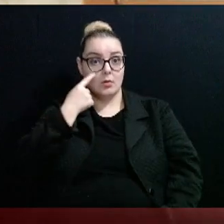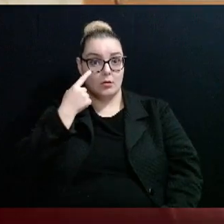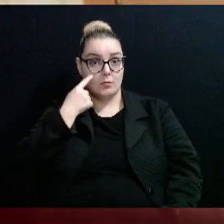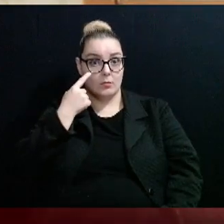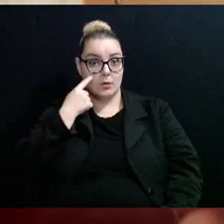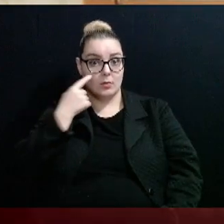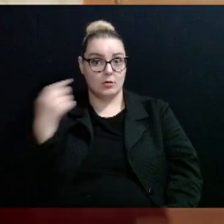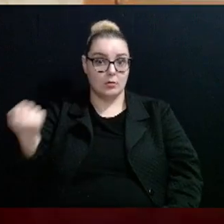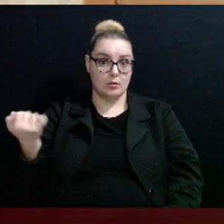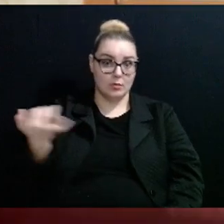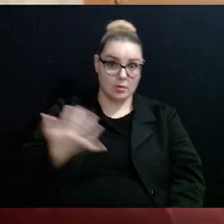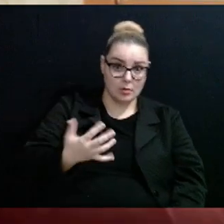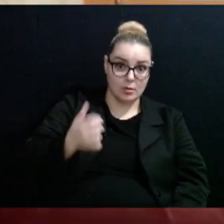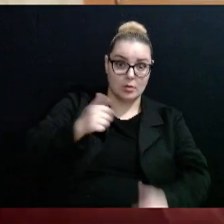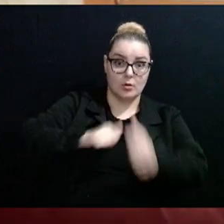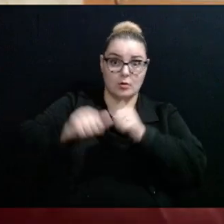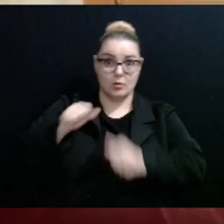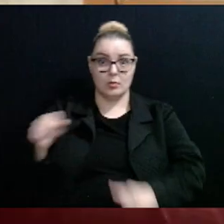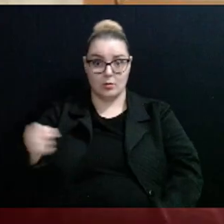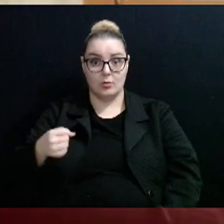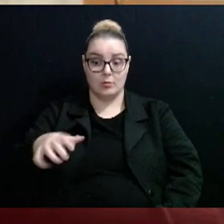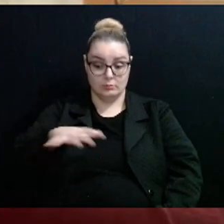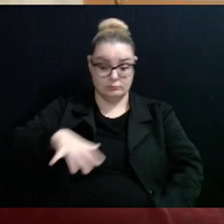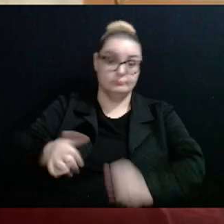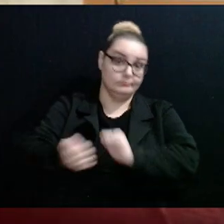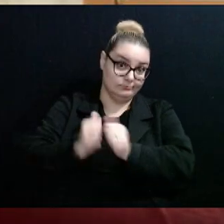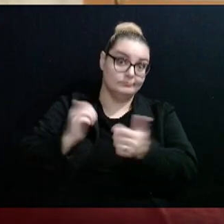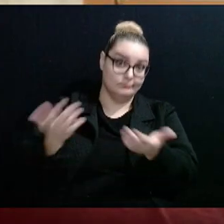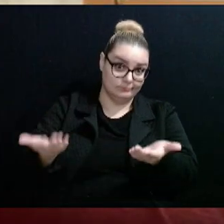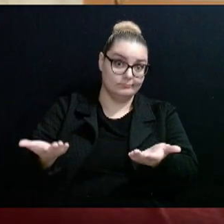parte desse mundo futebolístico, vamos chamar assim, né?